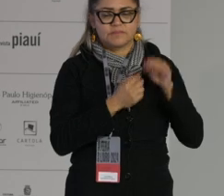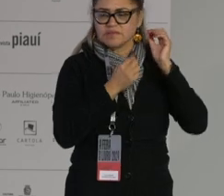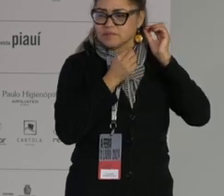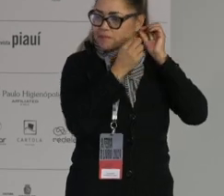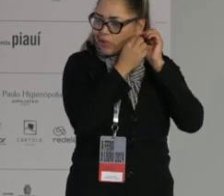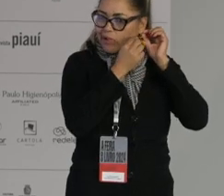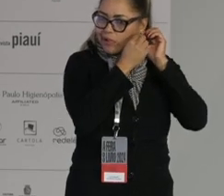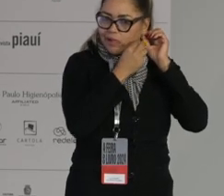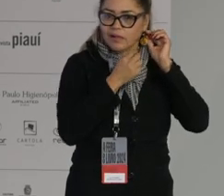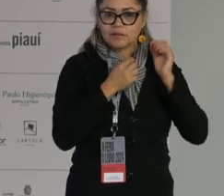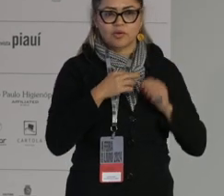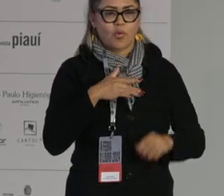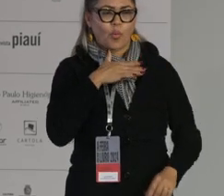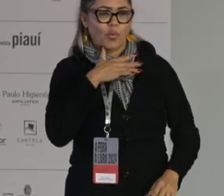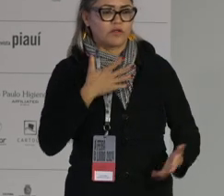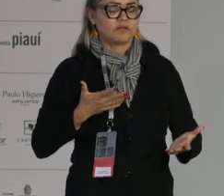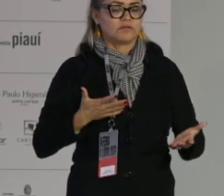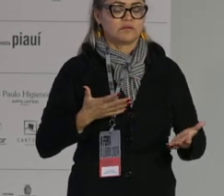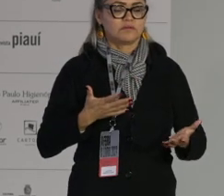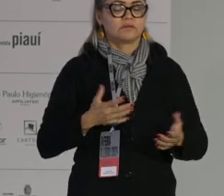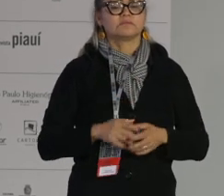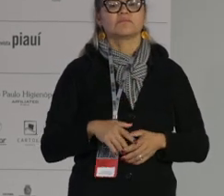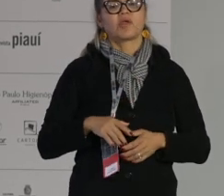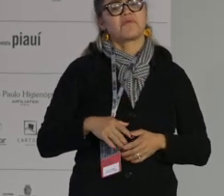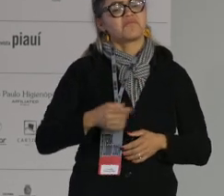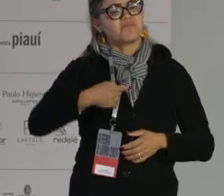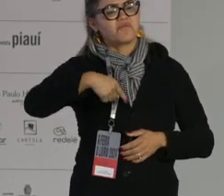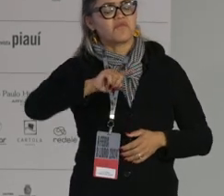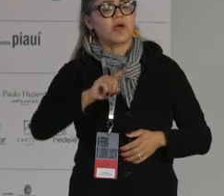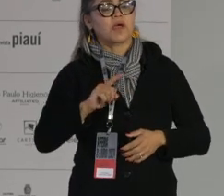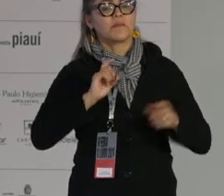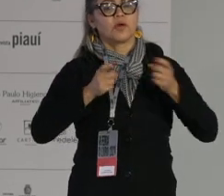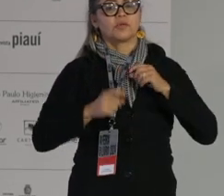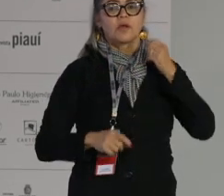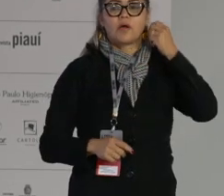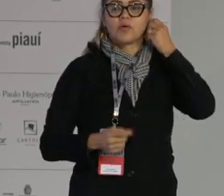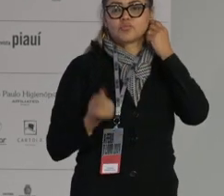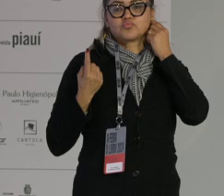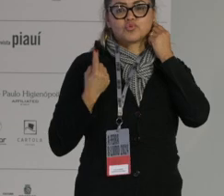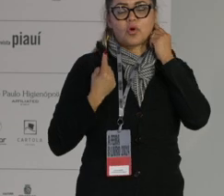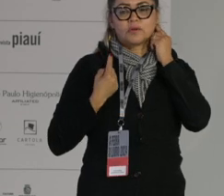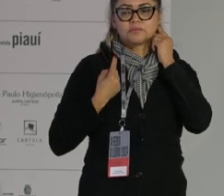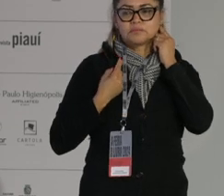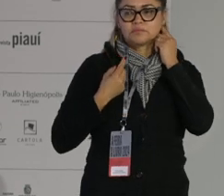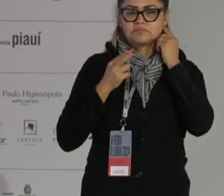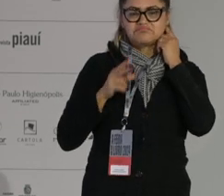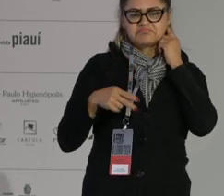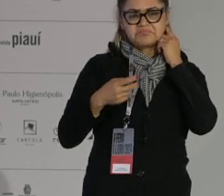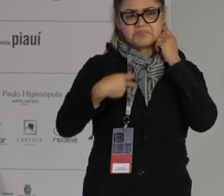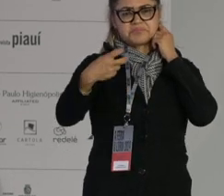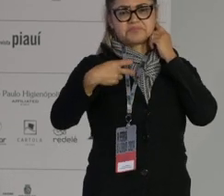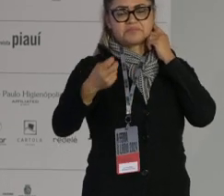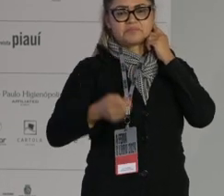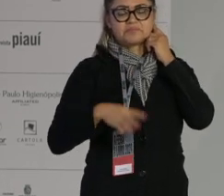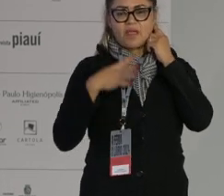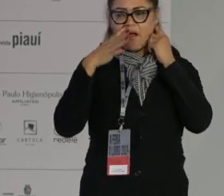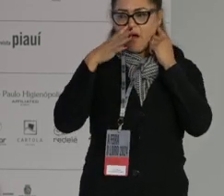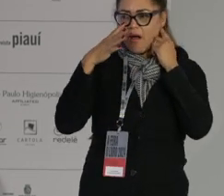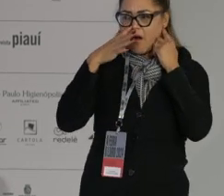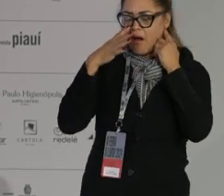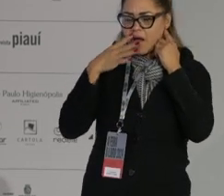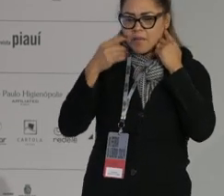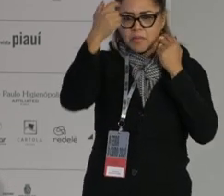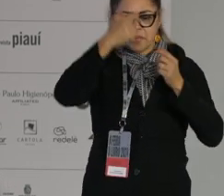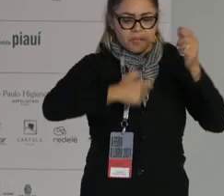passa no buraco. Vai para a reunião com um brinco só. Ninguém comenta. Sempre foi admirada por sua